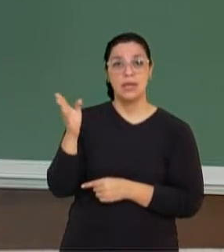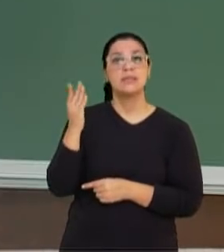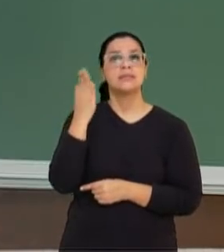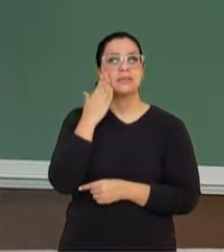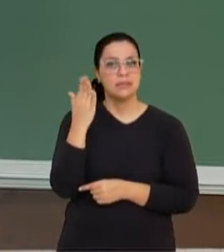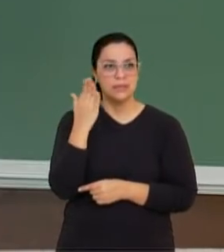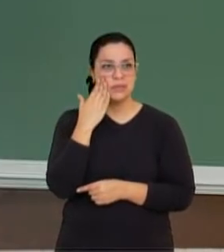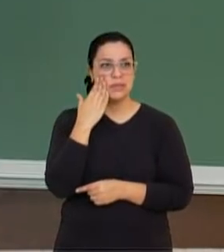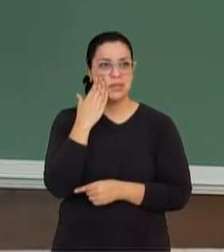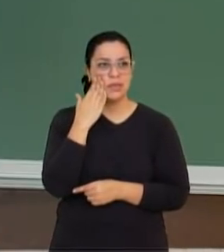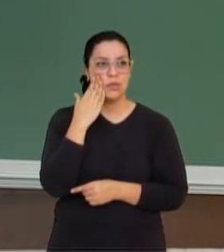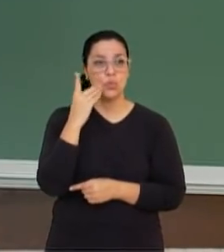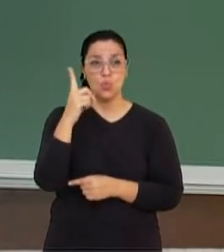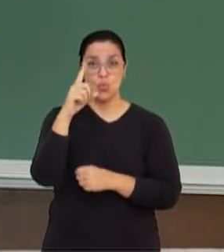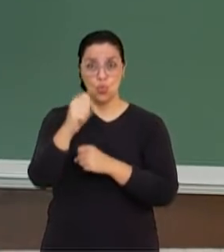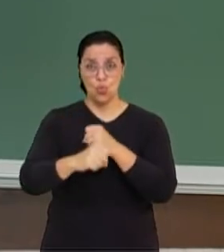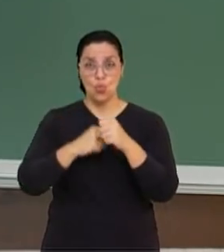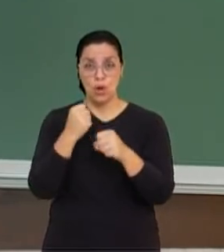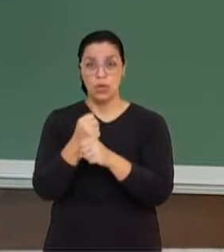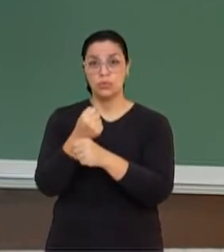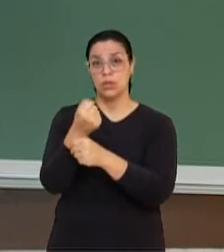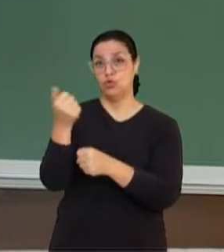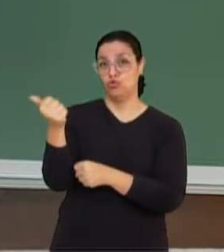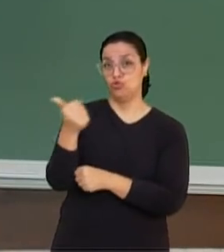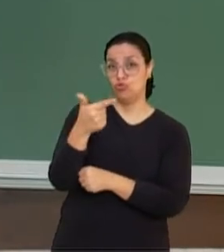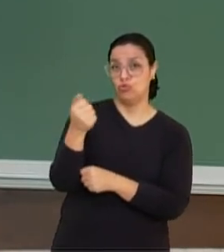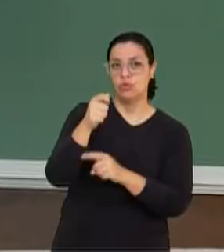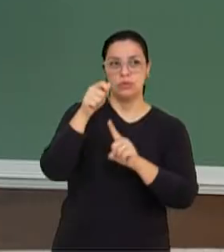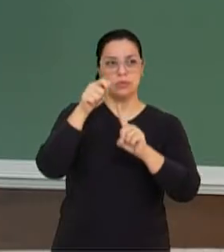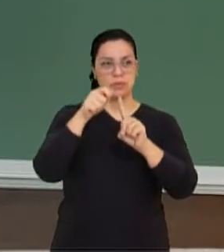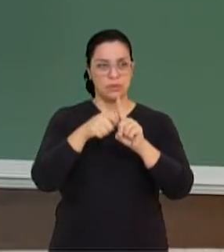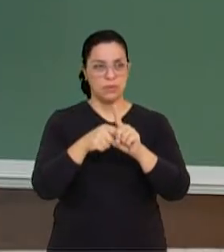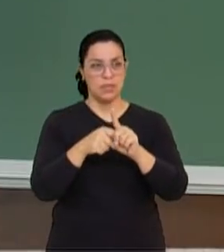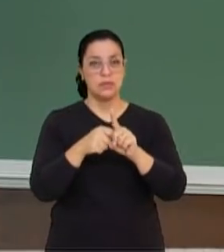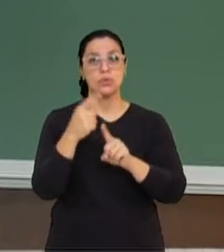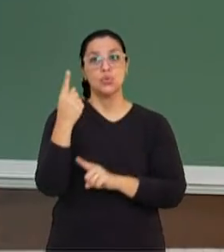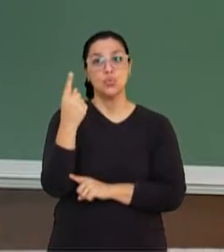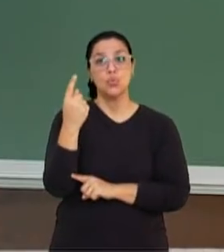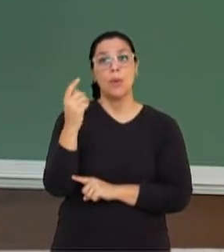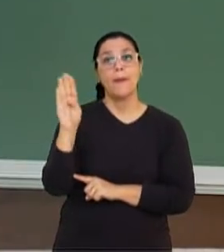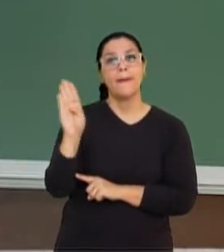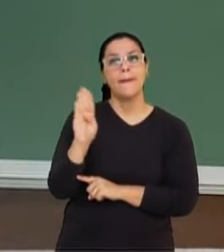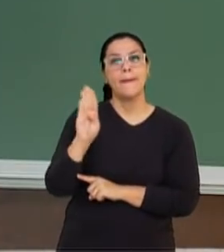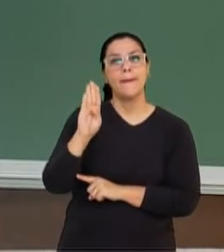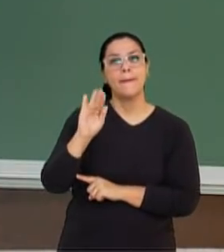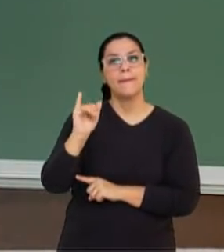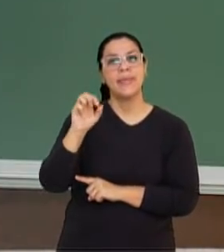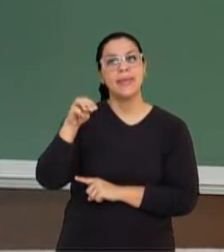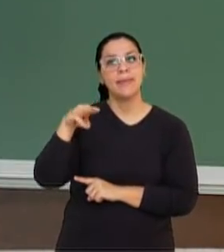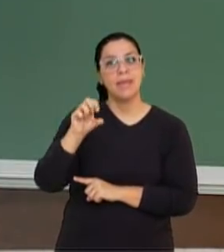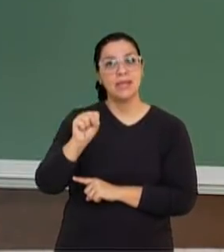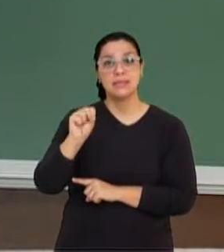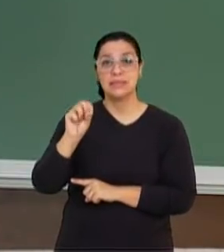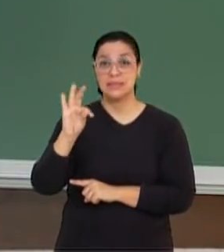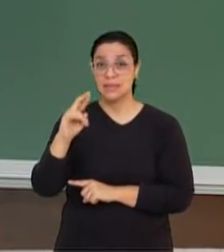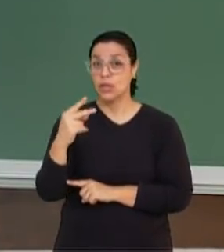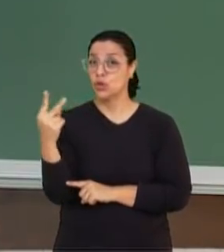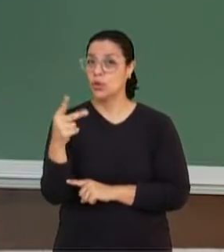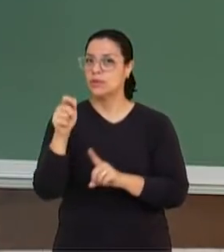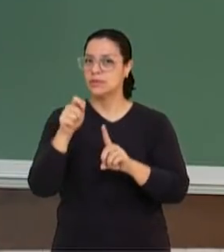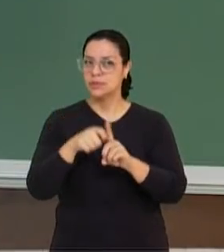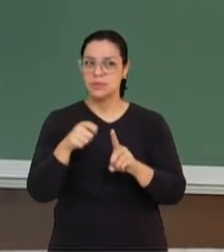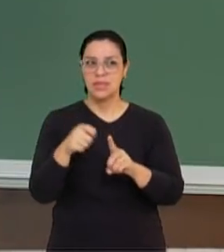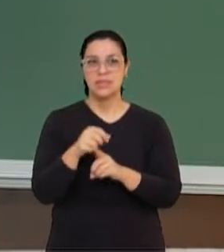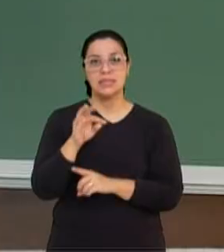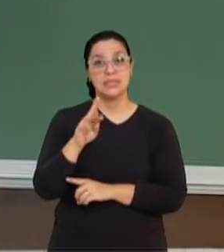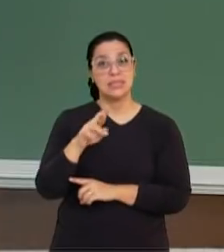que um ano possui 12 meses e um bimestre, né? São 2 meses, certo?